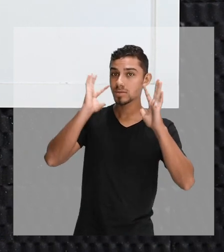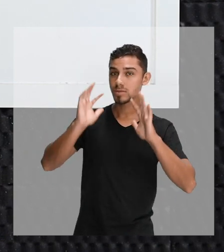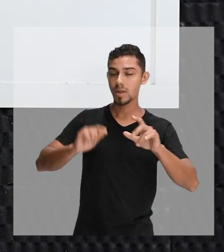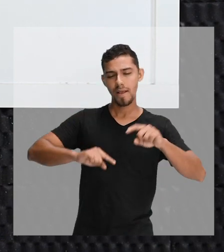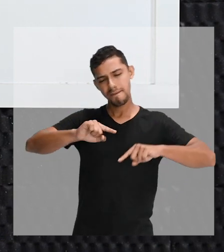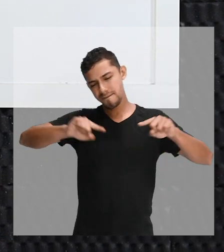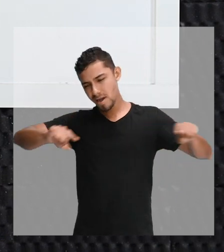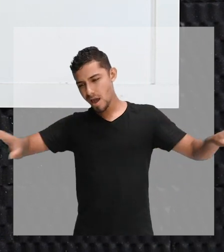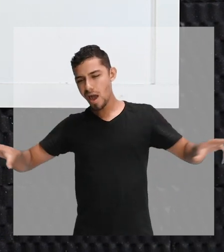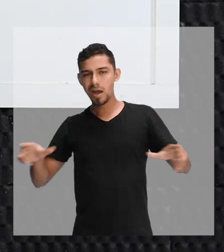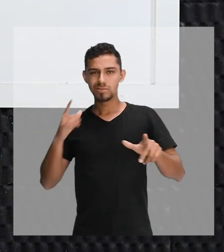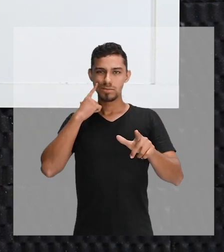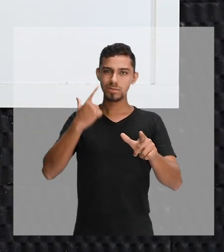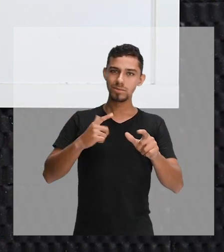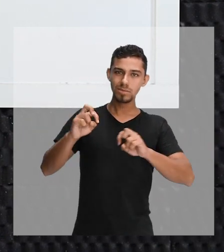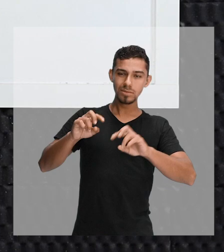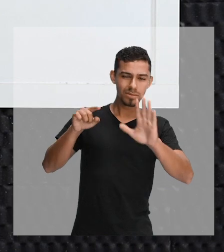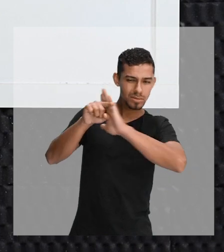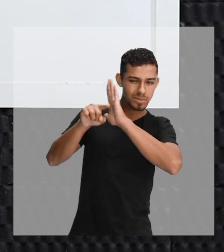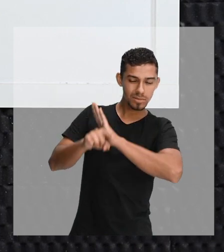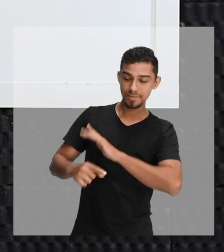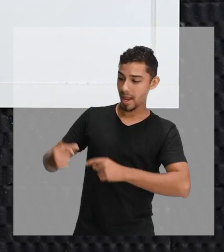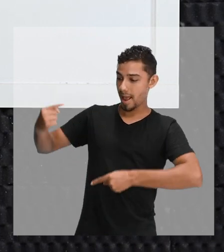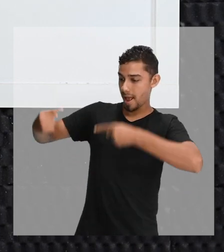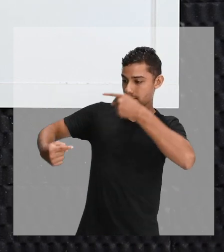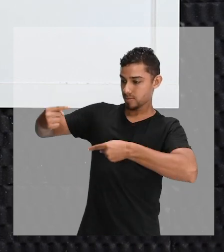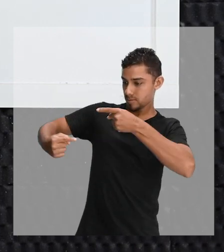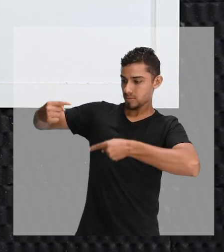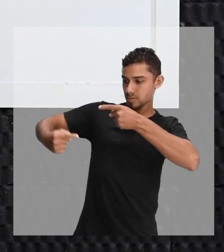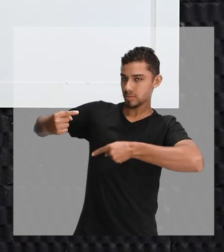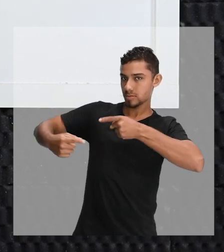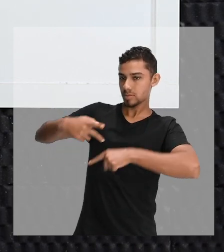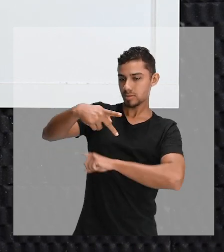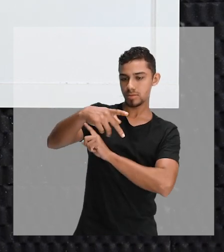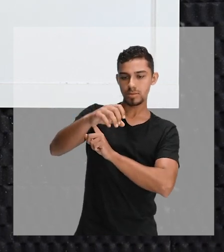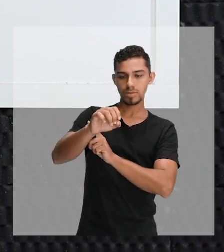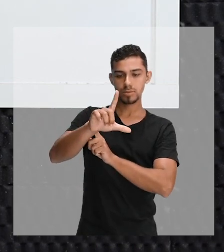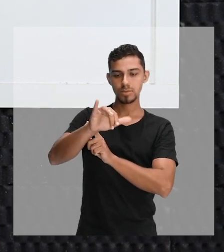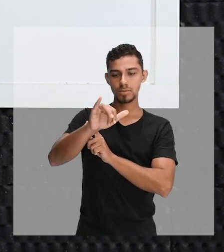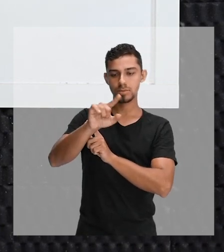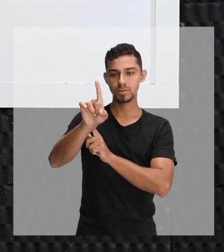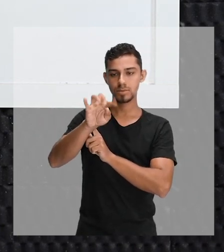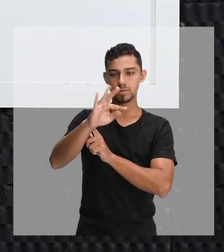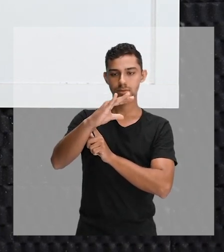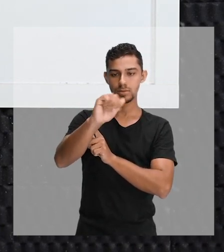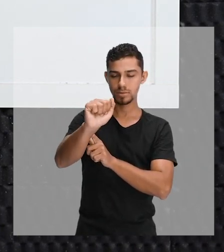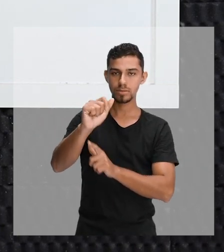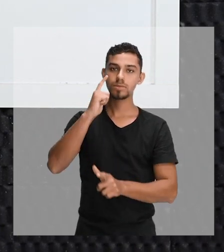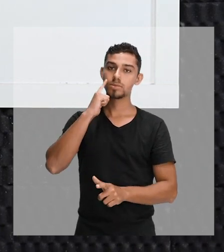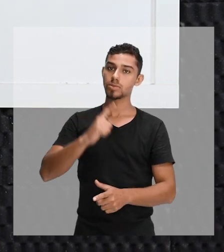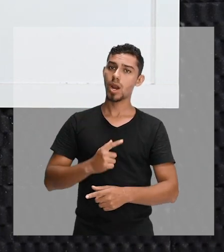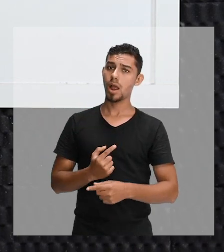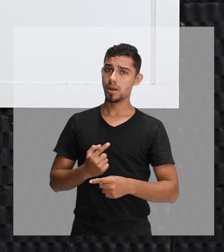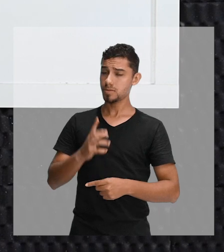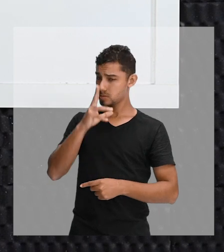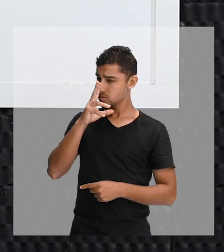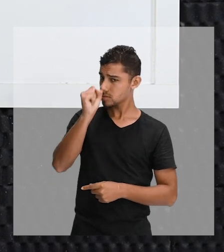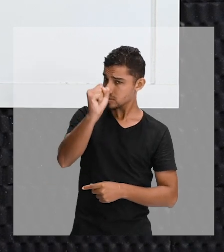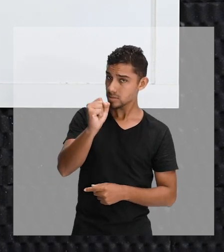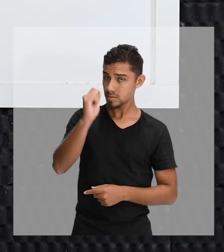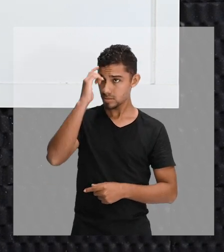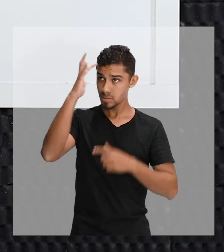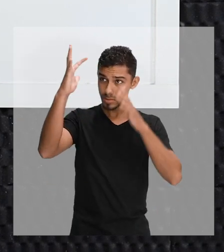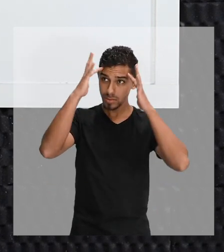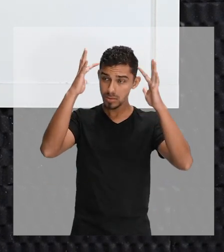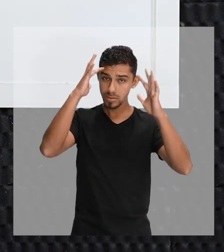questões associadas à política, certo? Associadas ali ao poder e às noções de Estado. Então, aqui